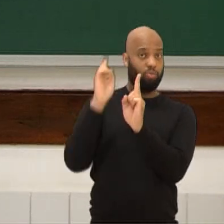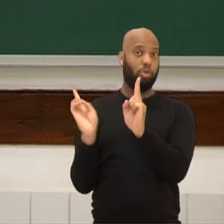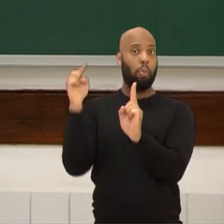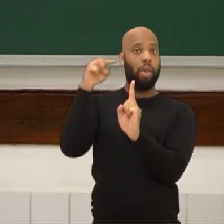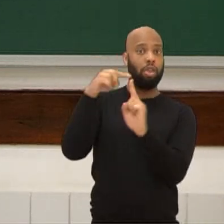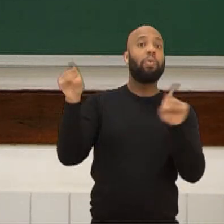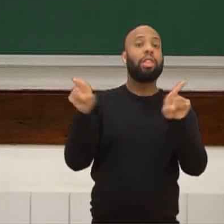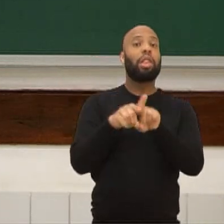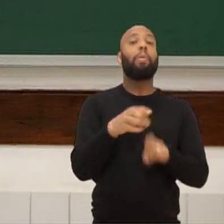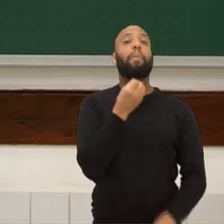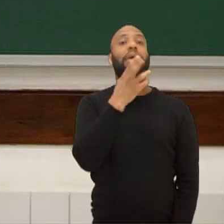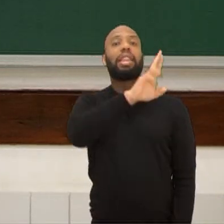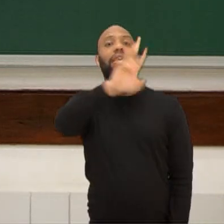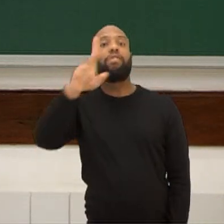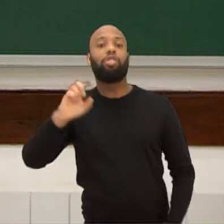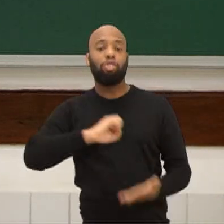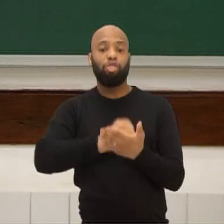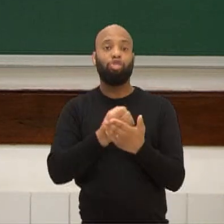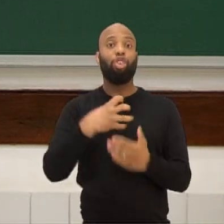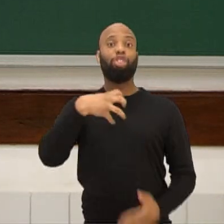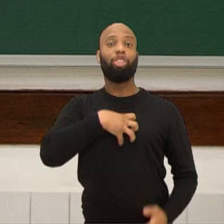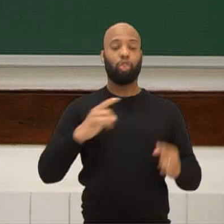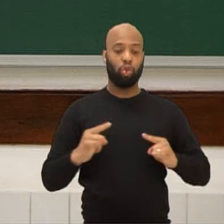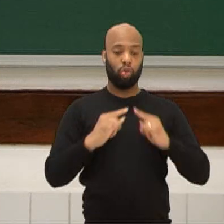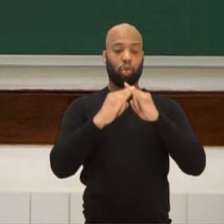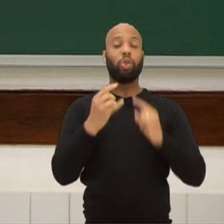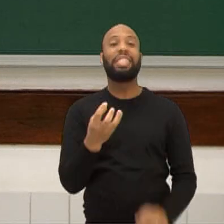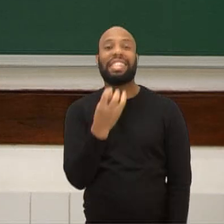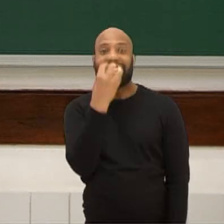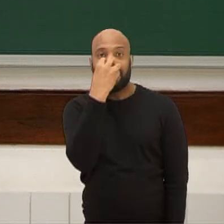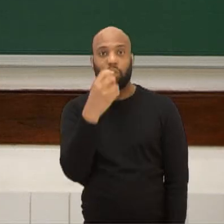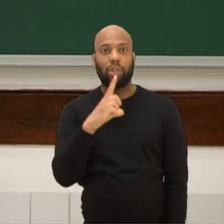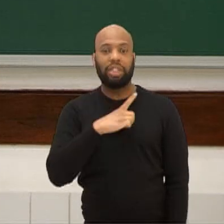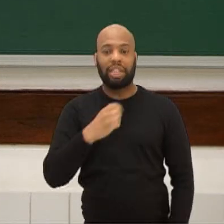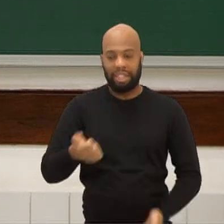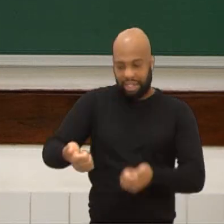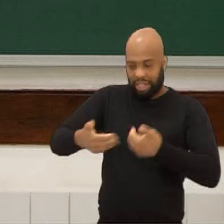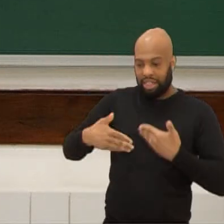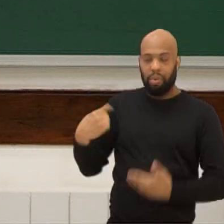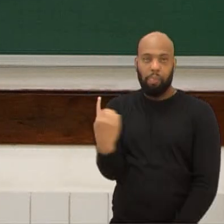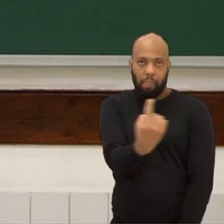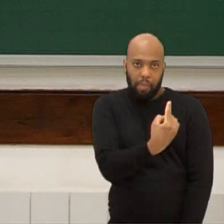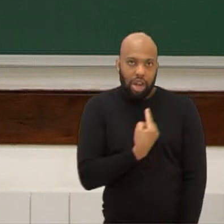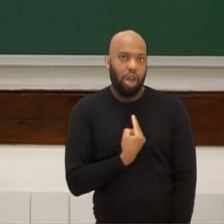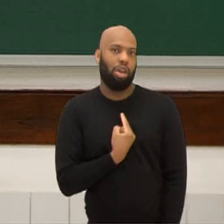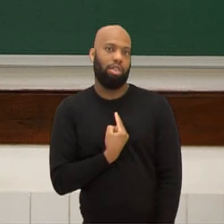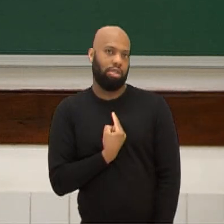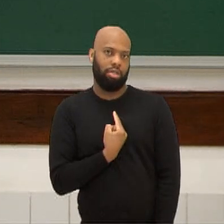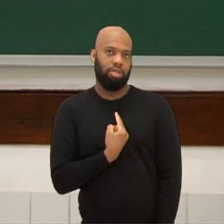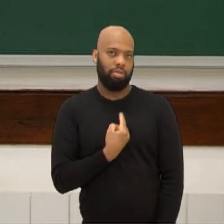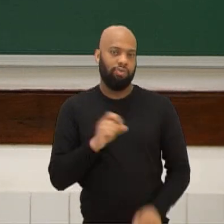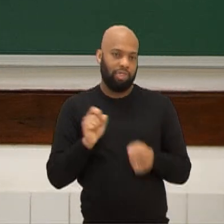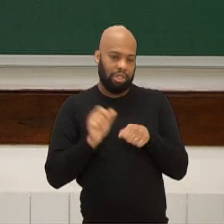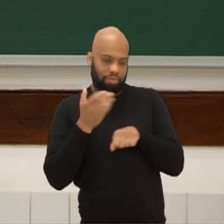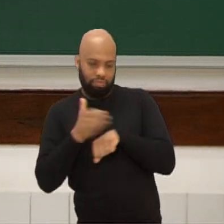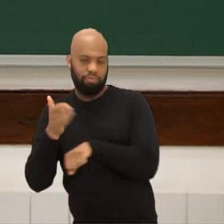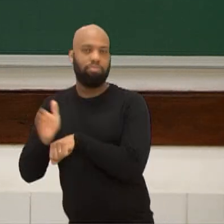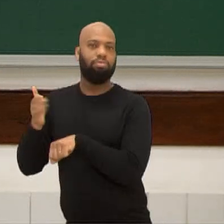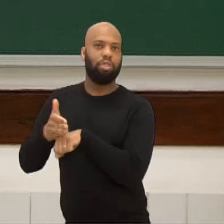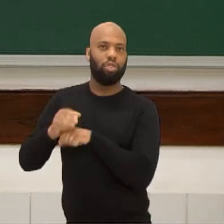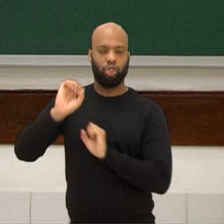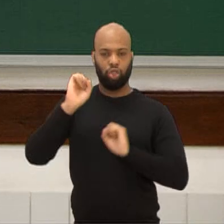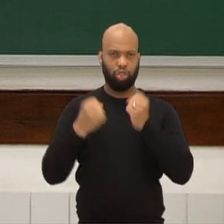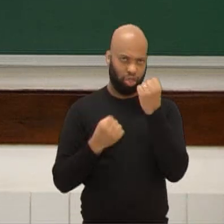e benefícios os Jogos Circenses podem trazer para eu, para você que estiver praticando os Jogos